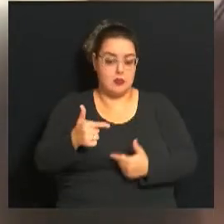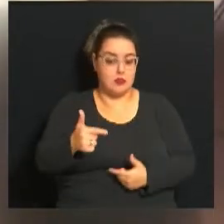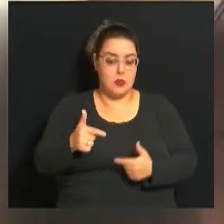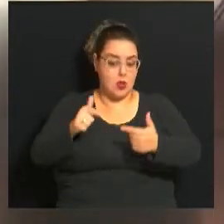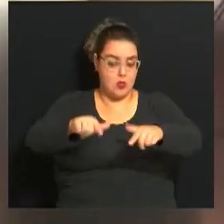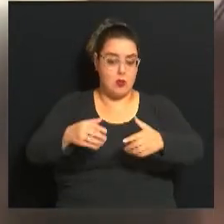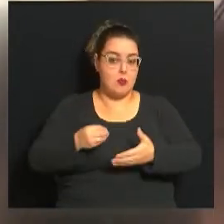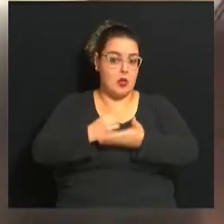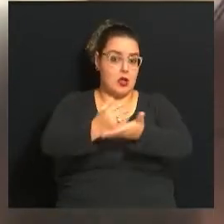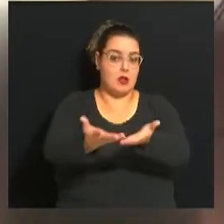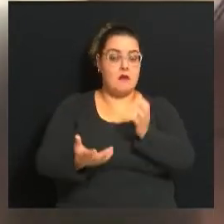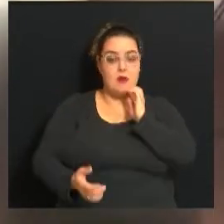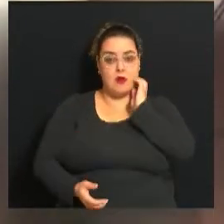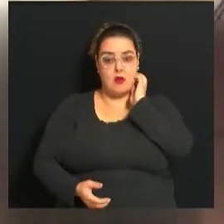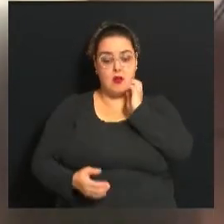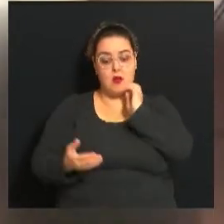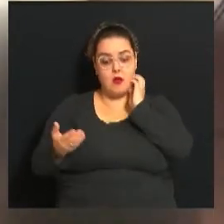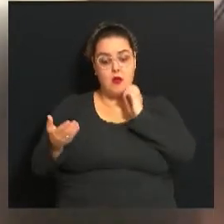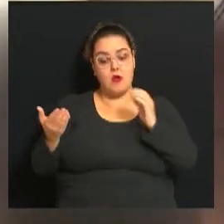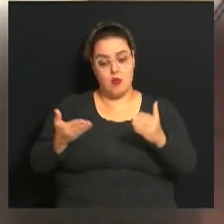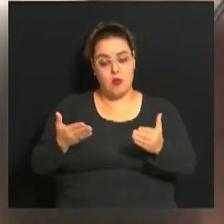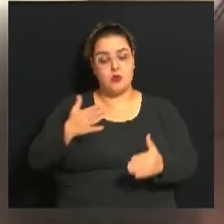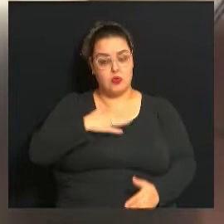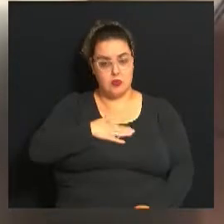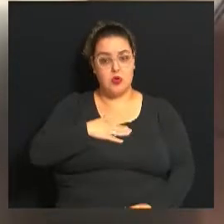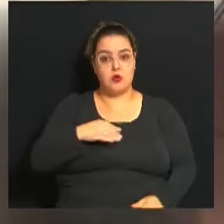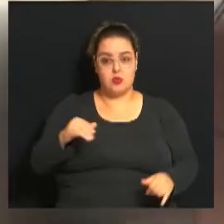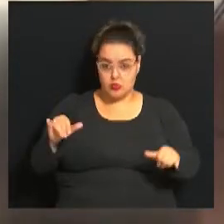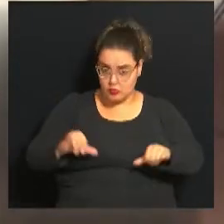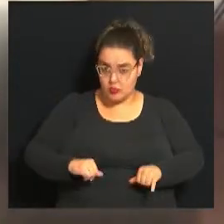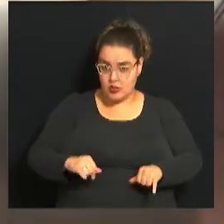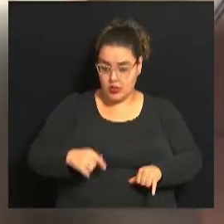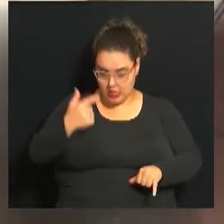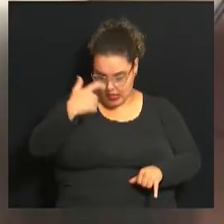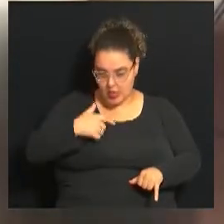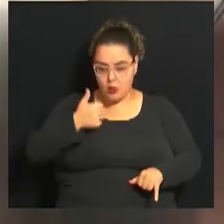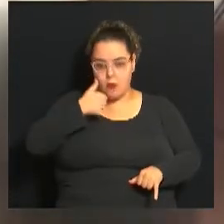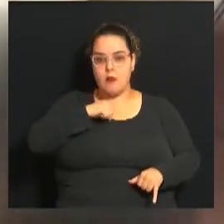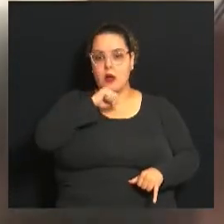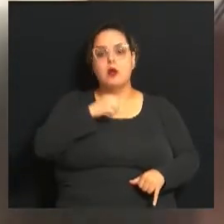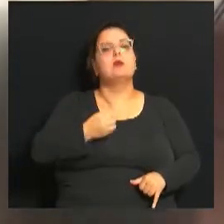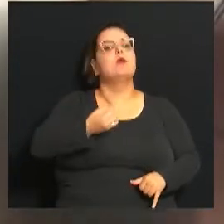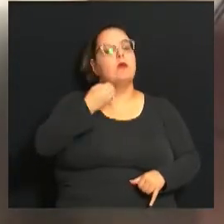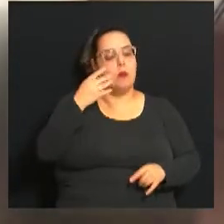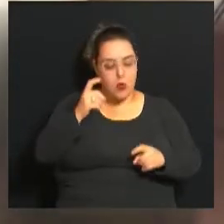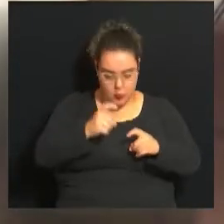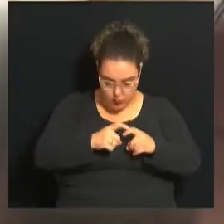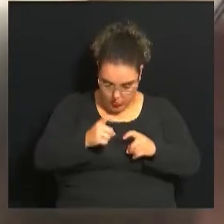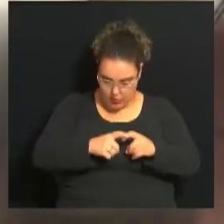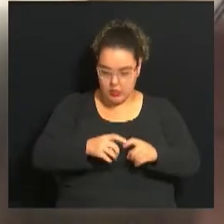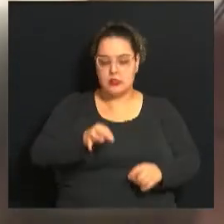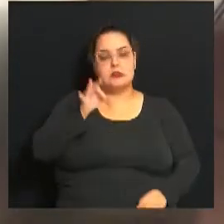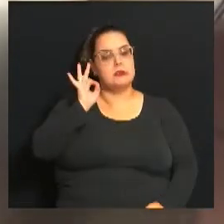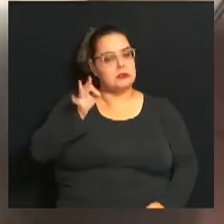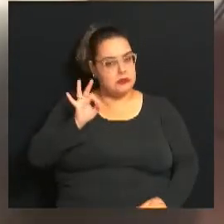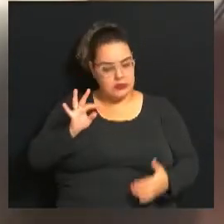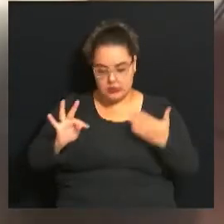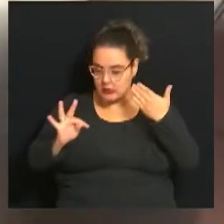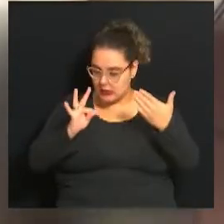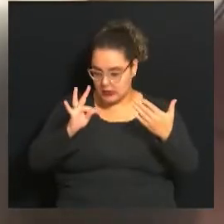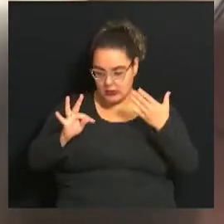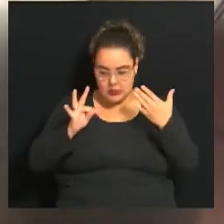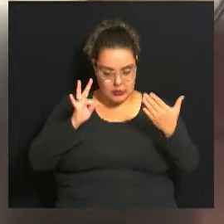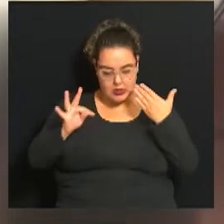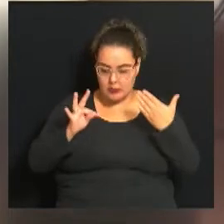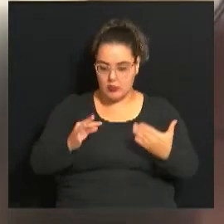Hoje é esse meu sofrimento quanto mãe, hoje é esse. Eu tenho um bom médico, eu tenho certeza que ele está fazendo terapia no melhor lugar,